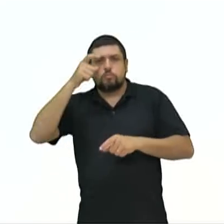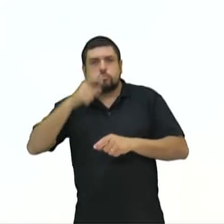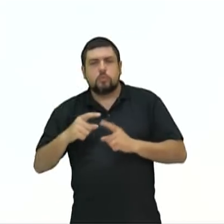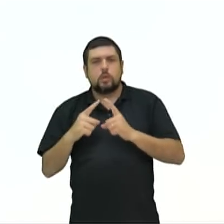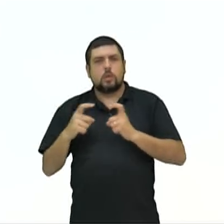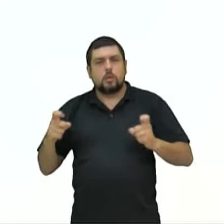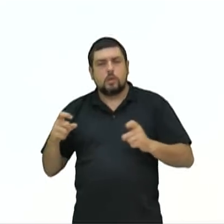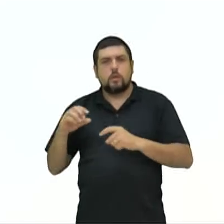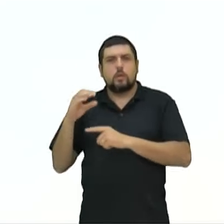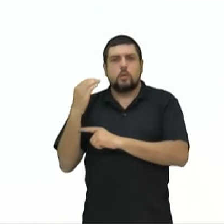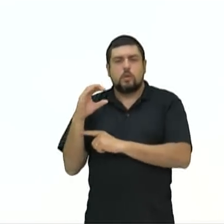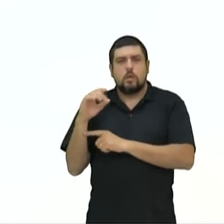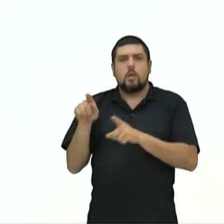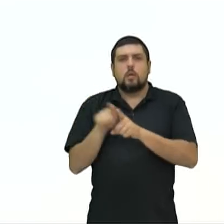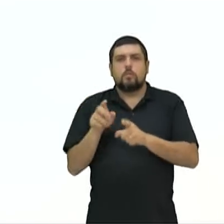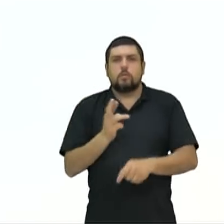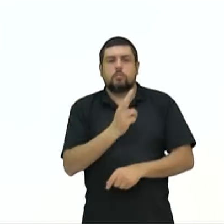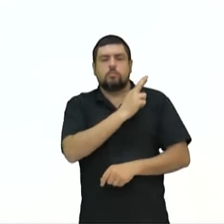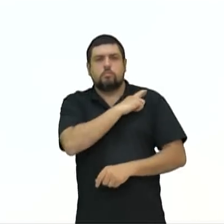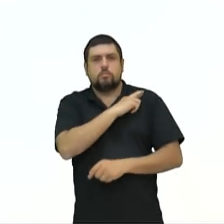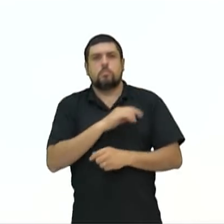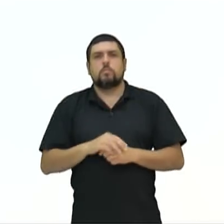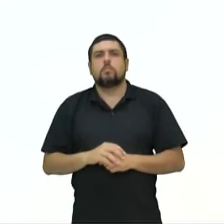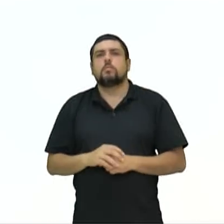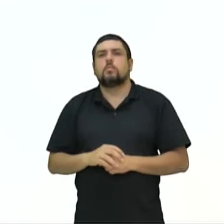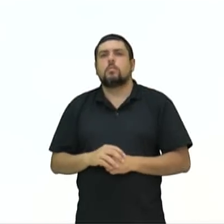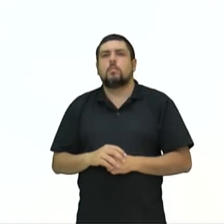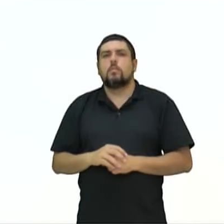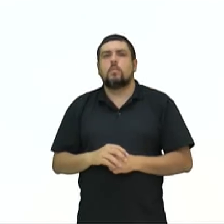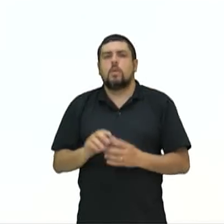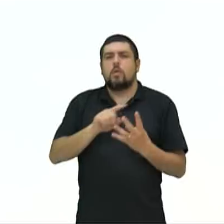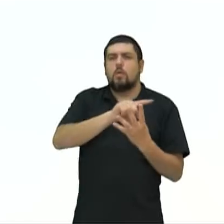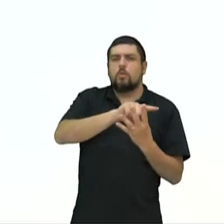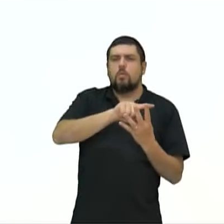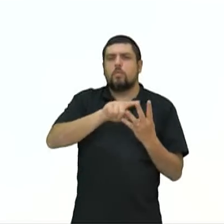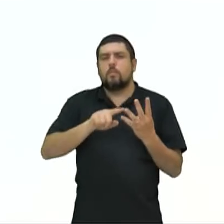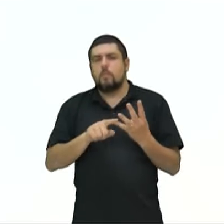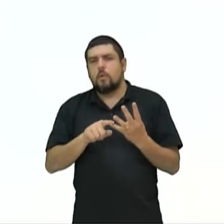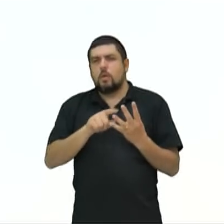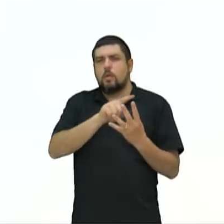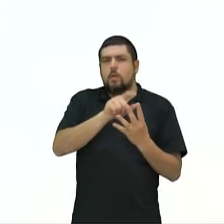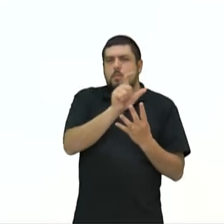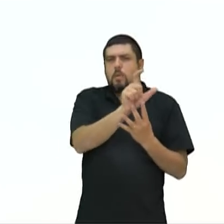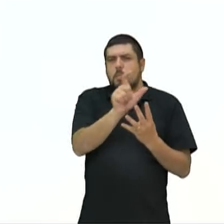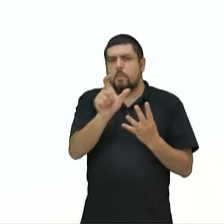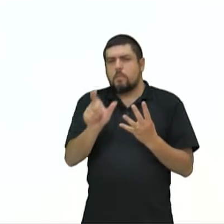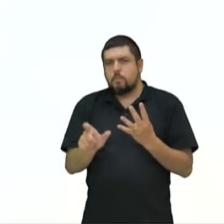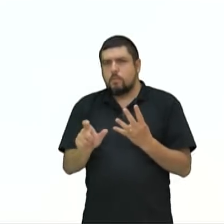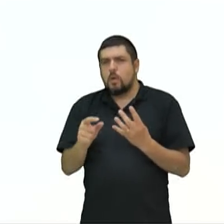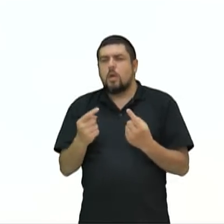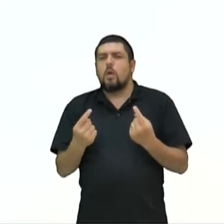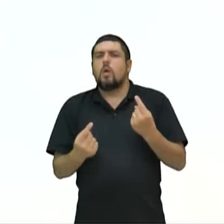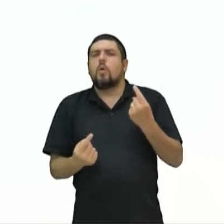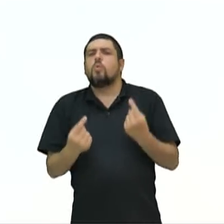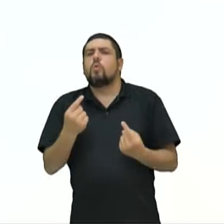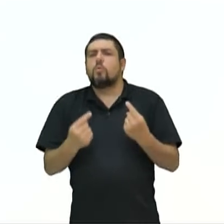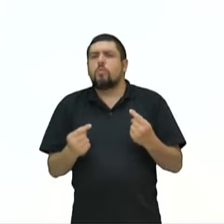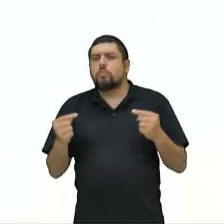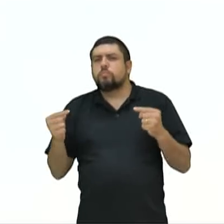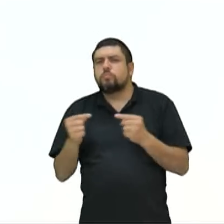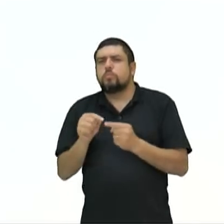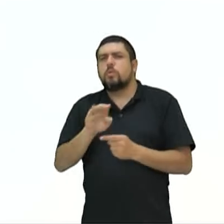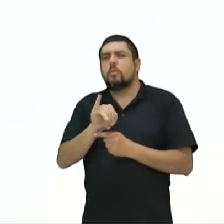e da responsabilidade. Quais são os 4 princípios da bioética? Então, o texto fala de vários princípios. Quais deles são os princípios